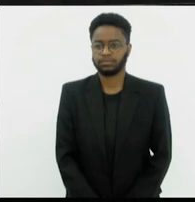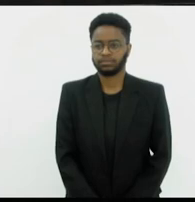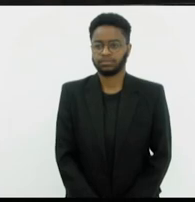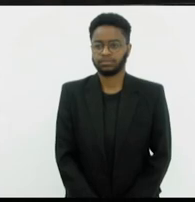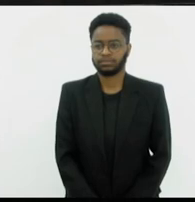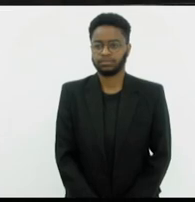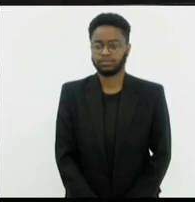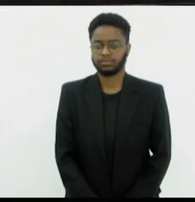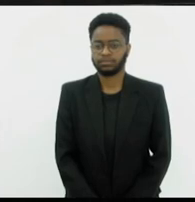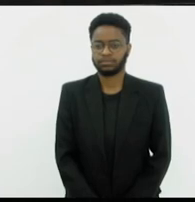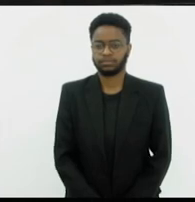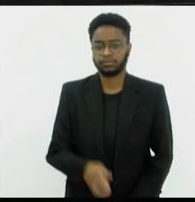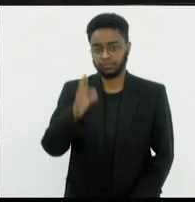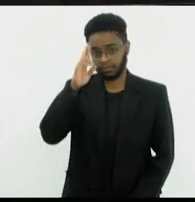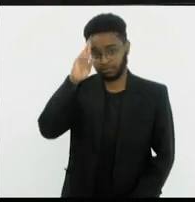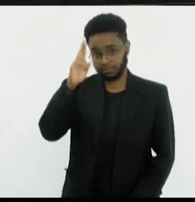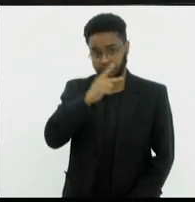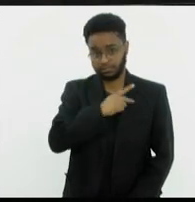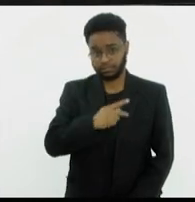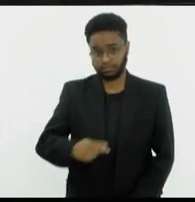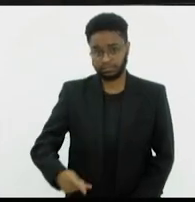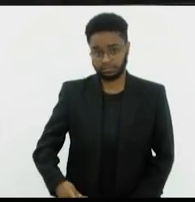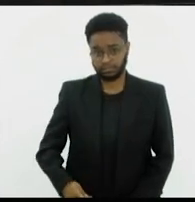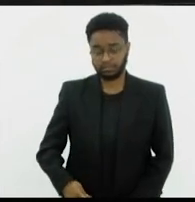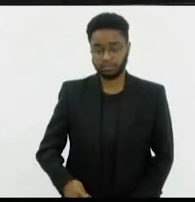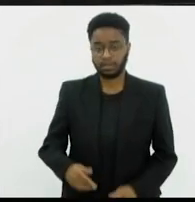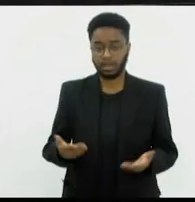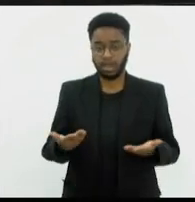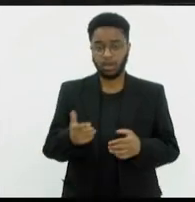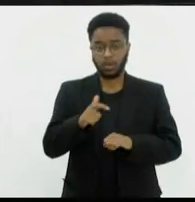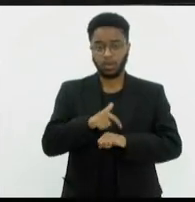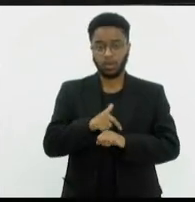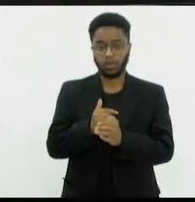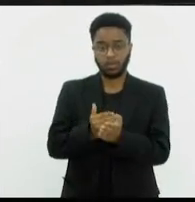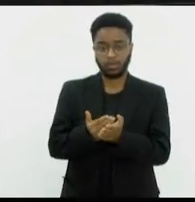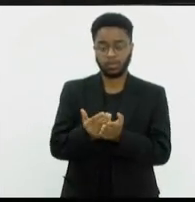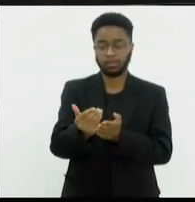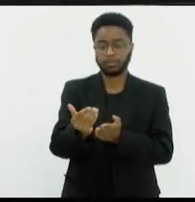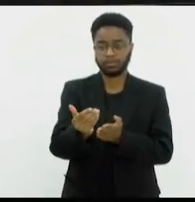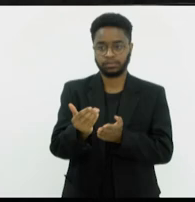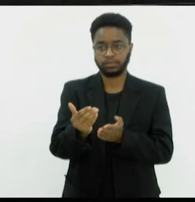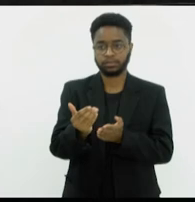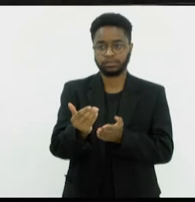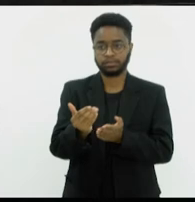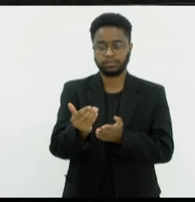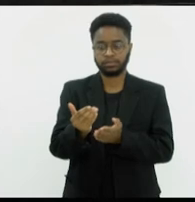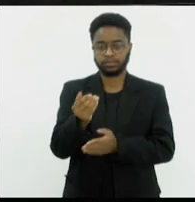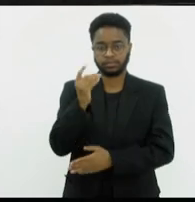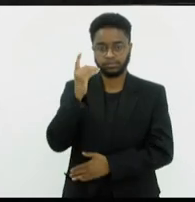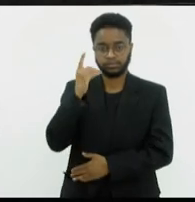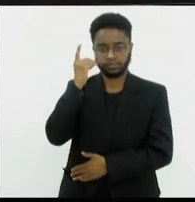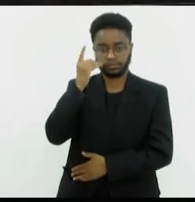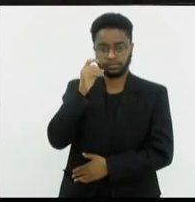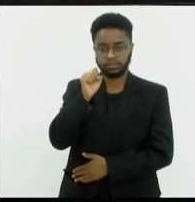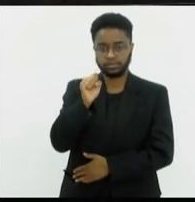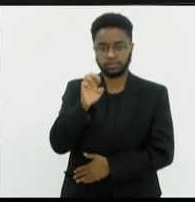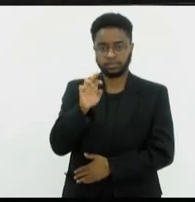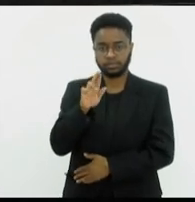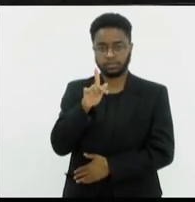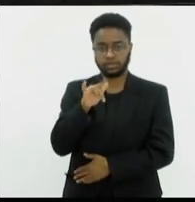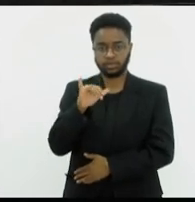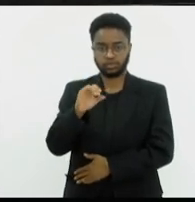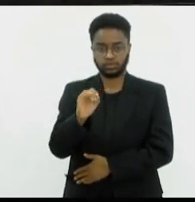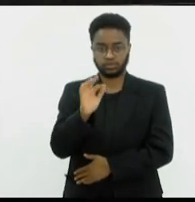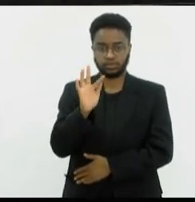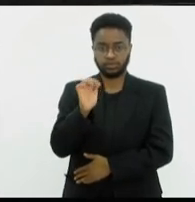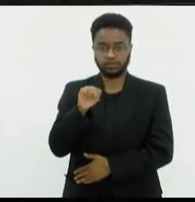Senhor presidente do expediente inicial, deputado Sérgio Fernandes,